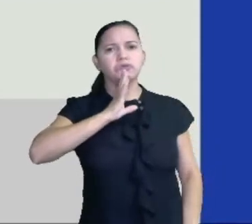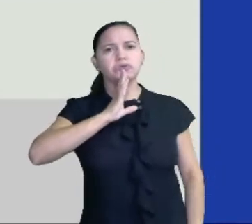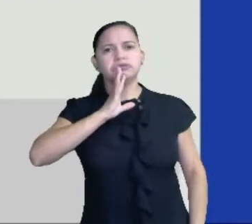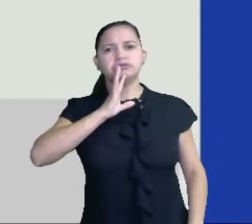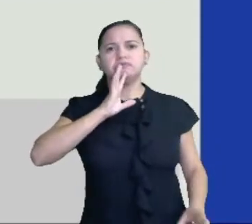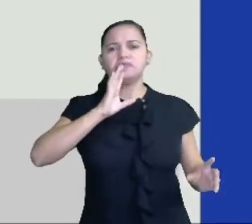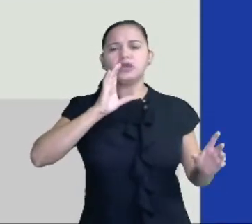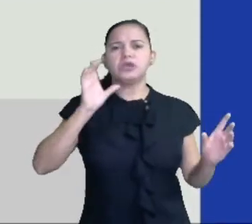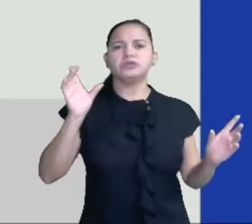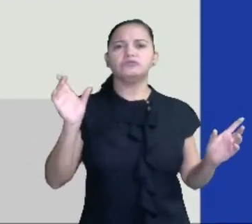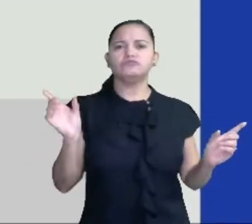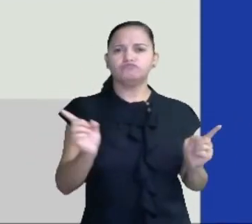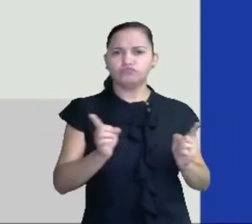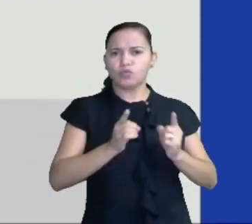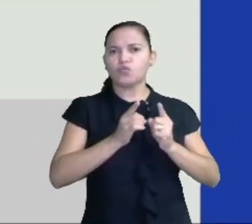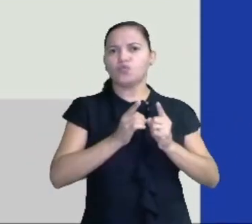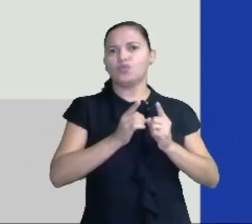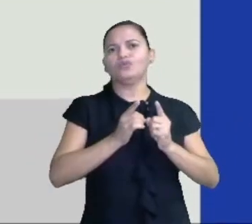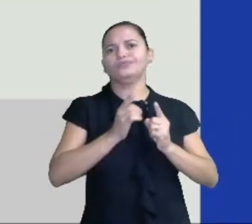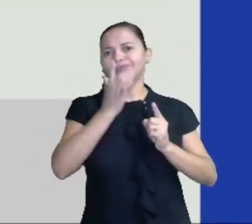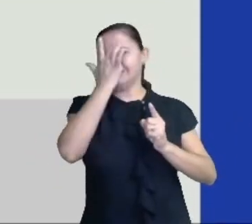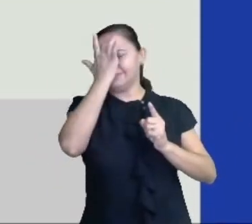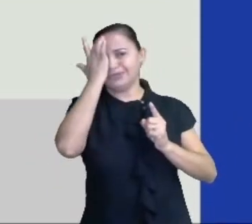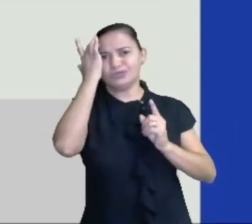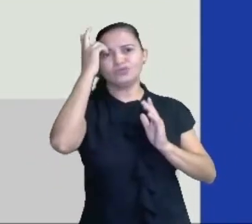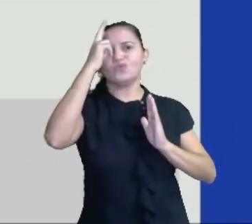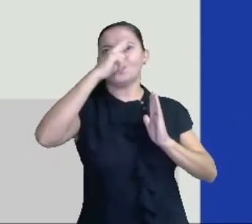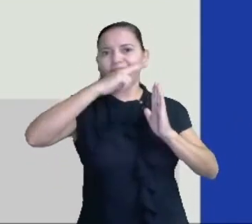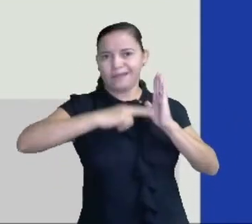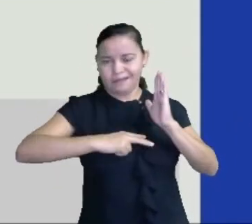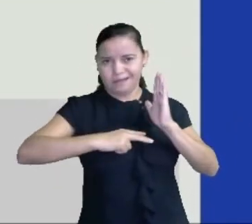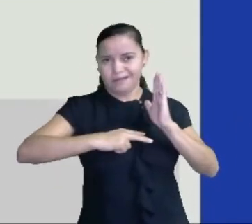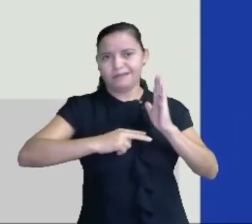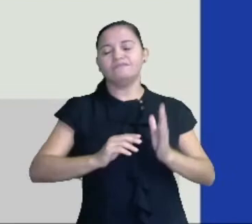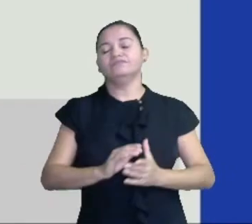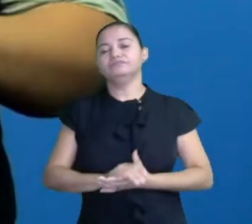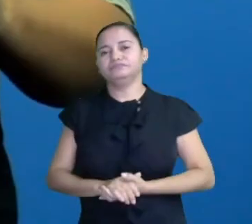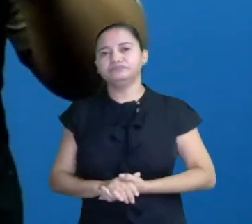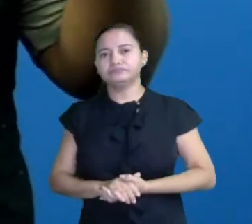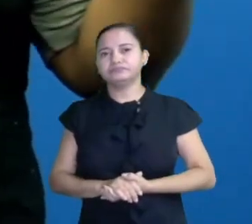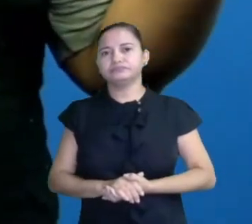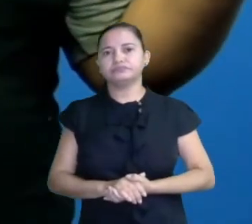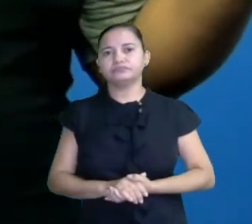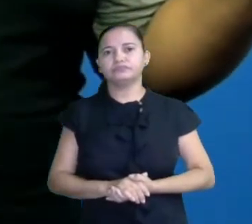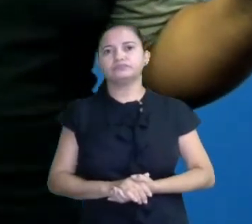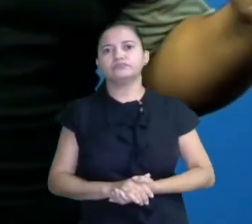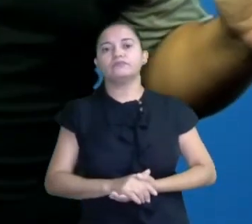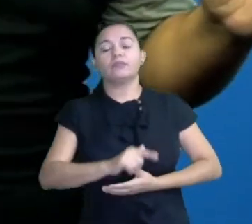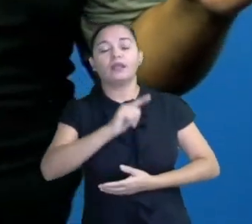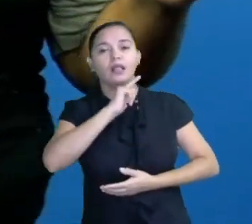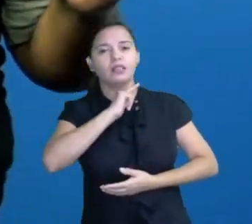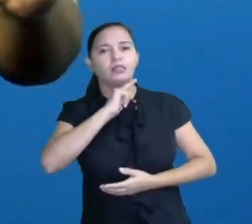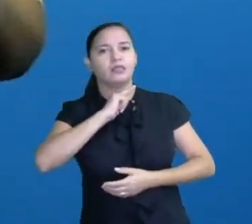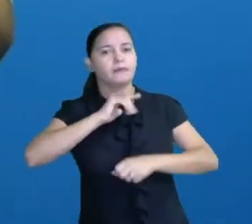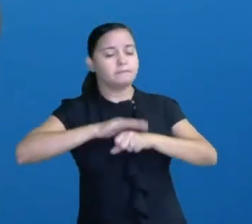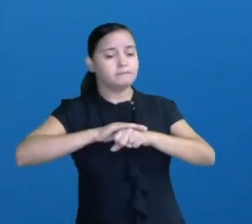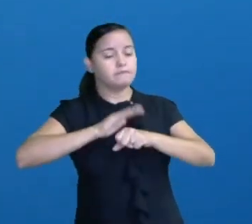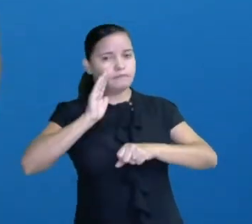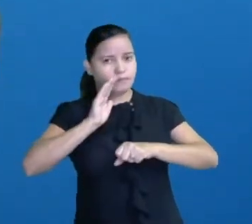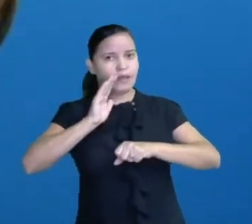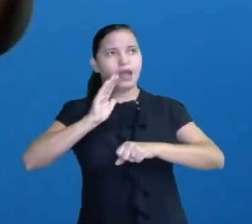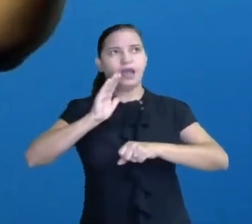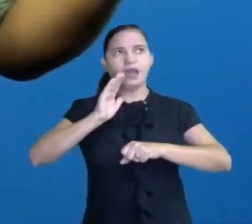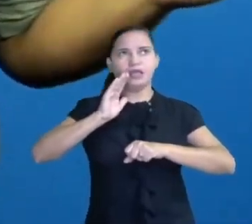prévios do leitor. Então, aqui a gente vê uma definição mais ampla,